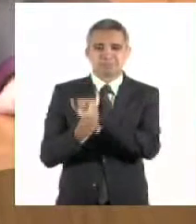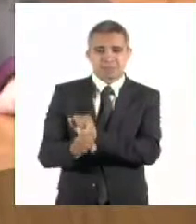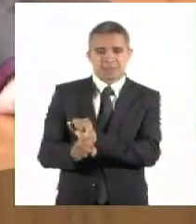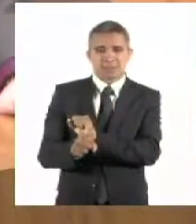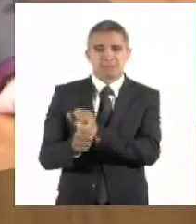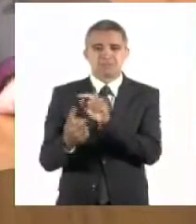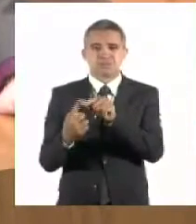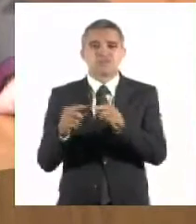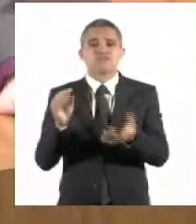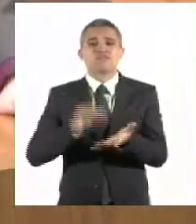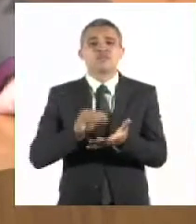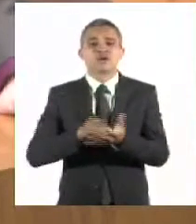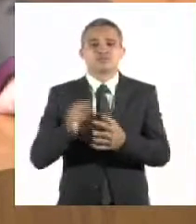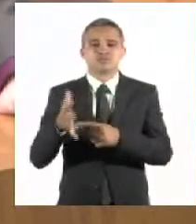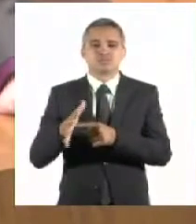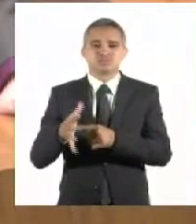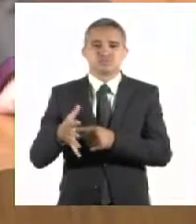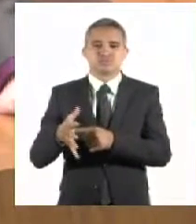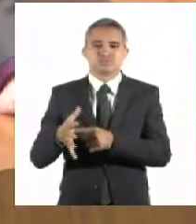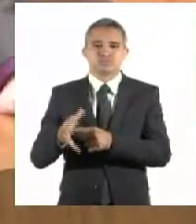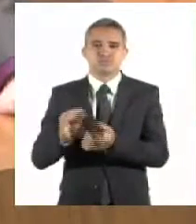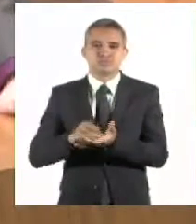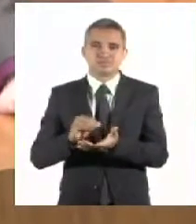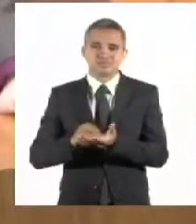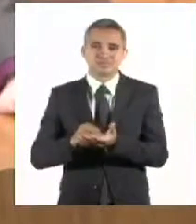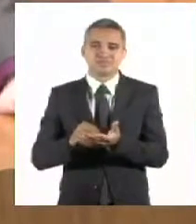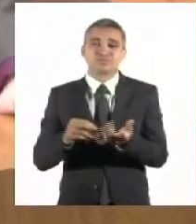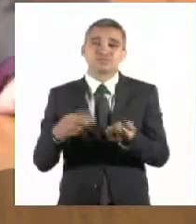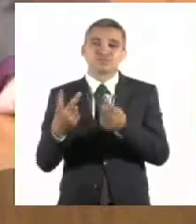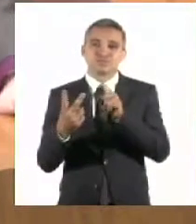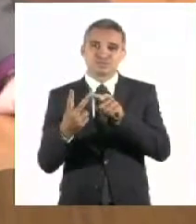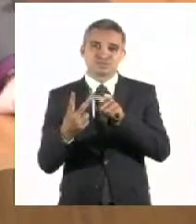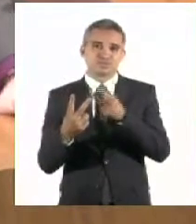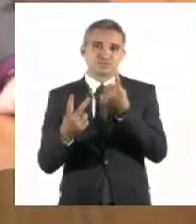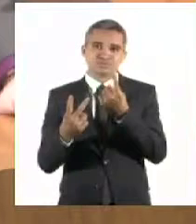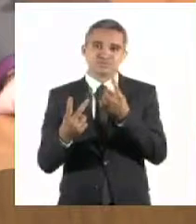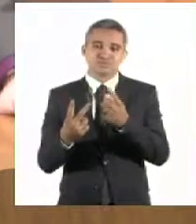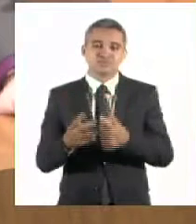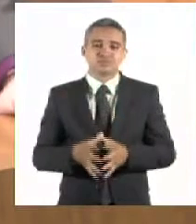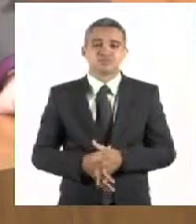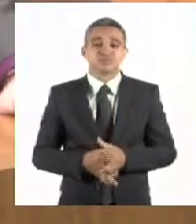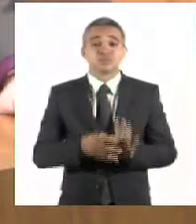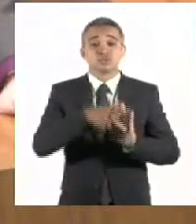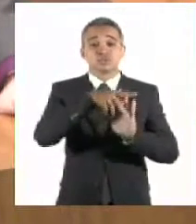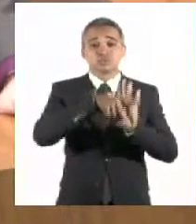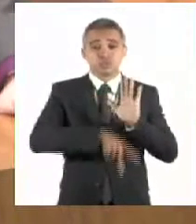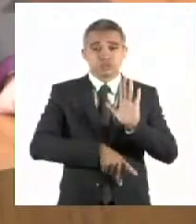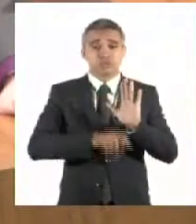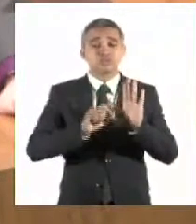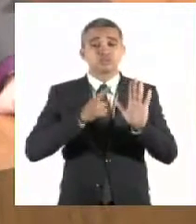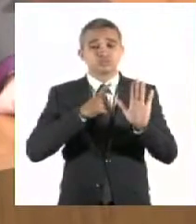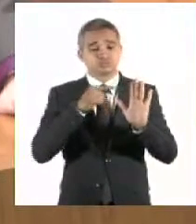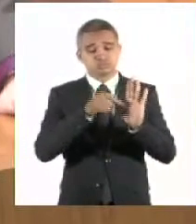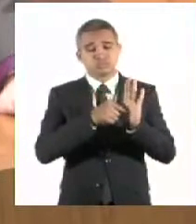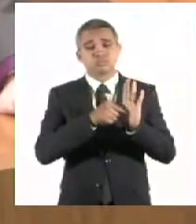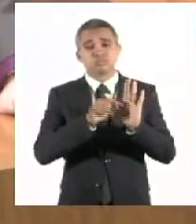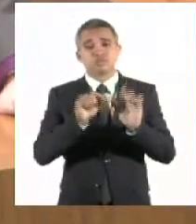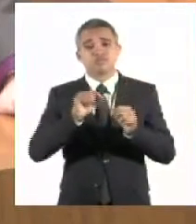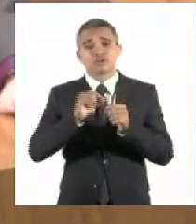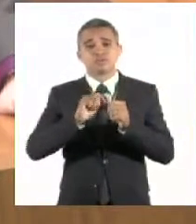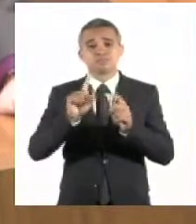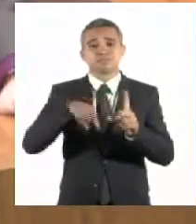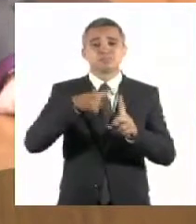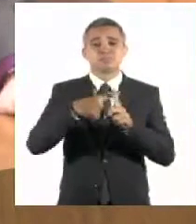bomba. E esse projeto prevê mais dois poços